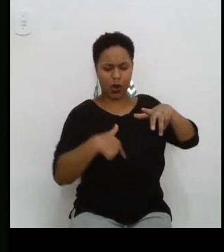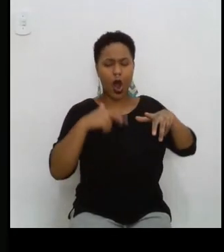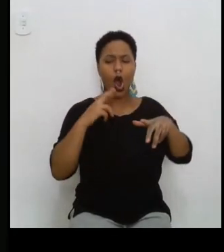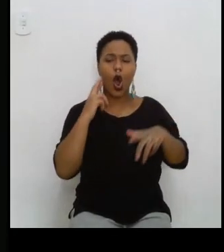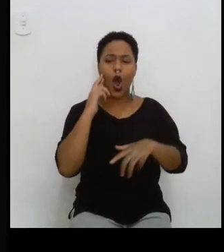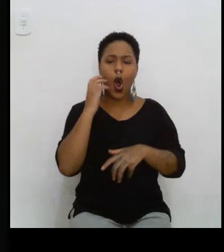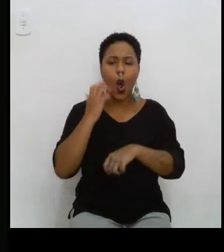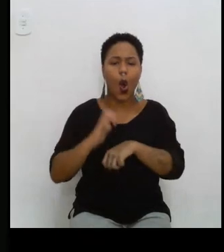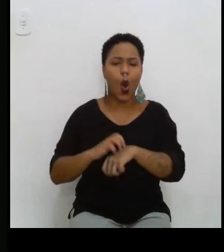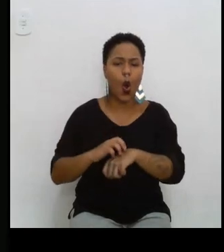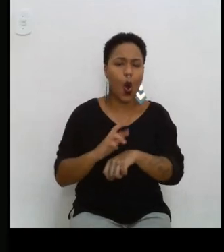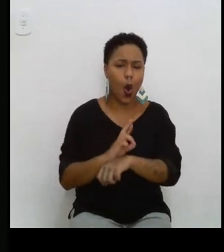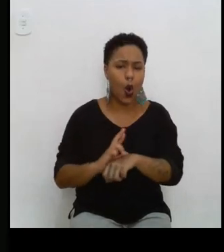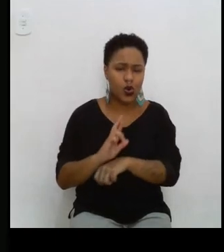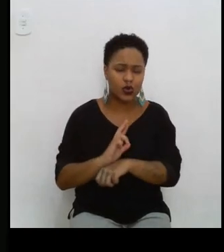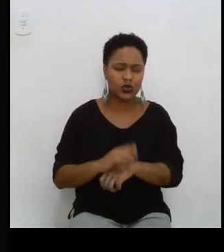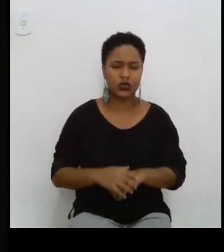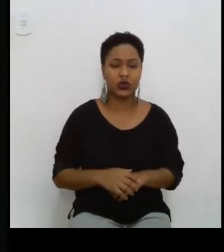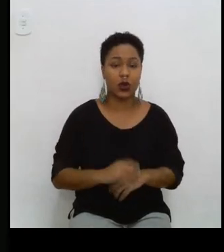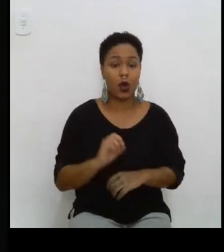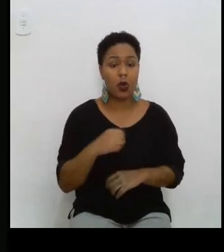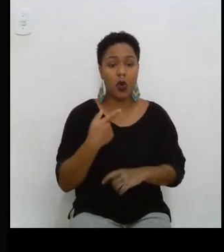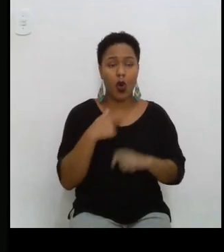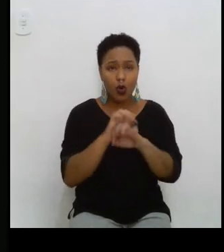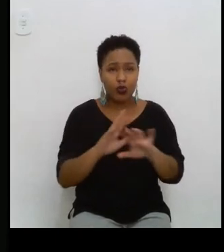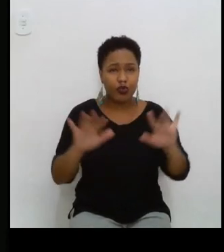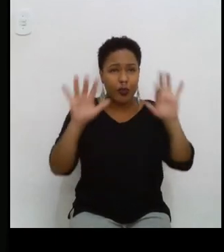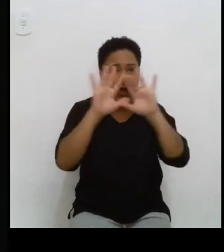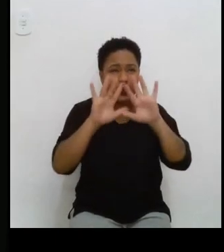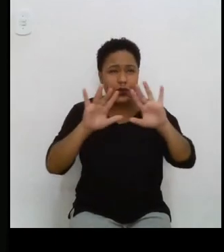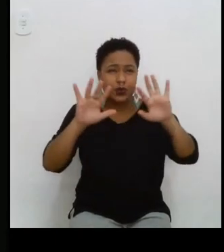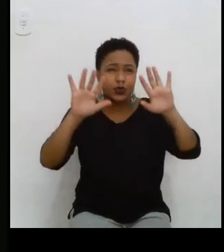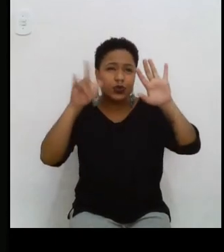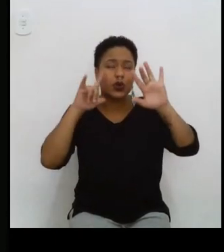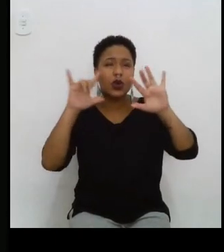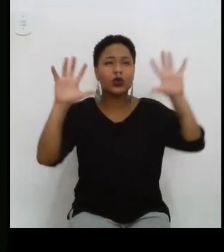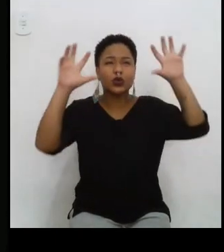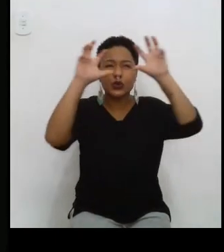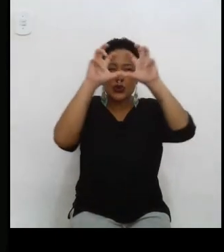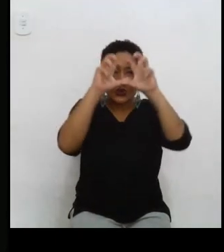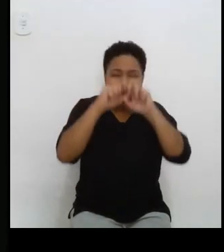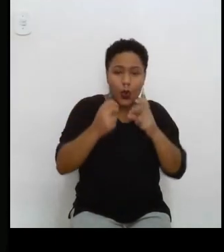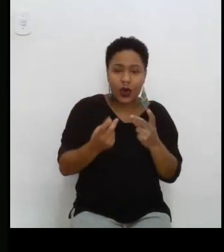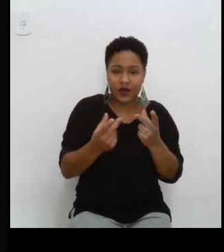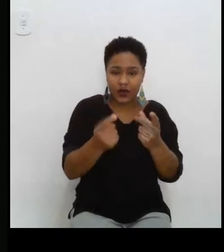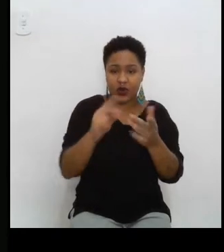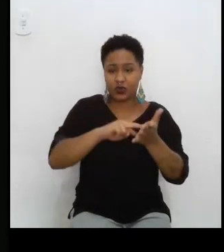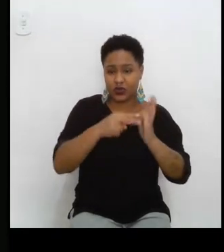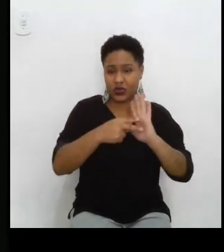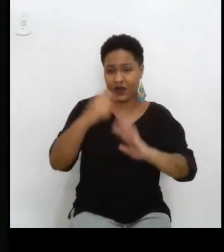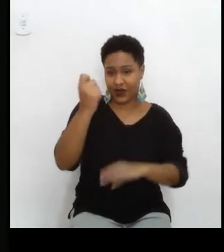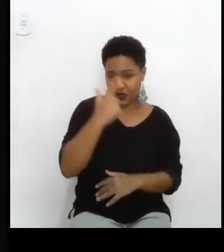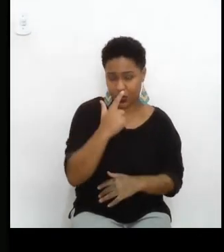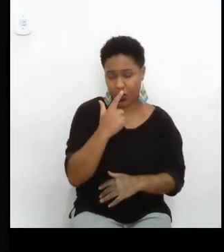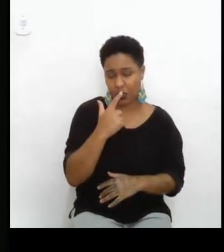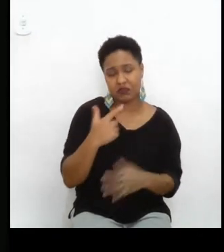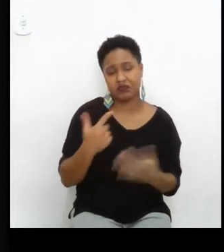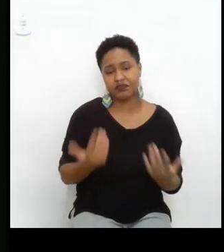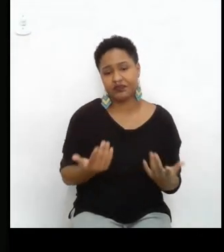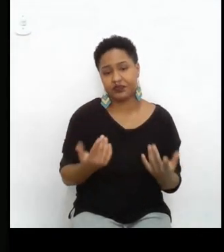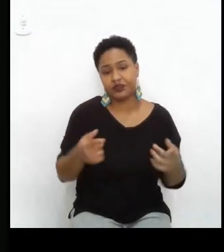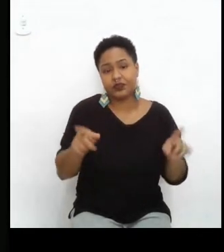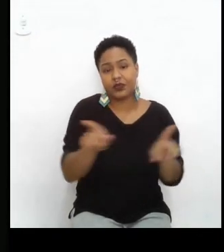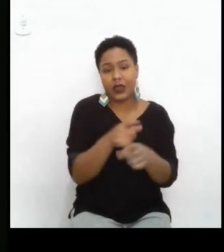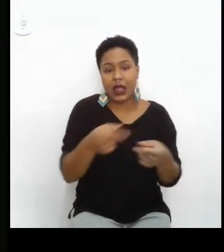nessas fumaças gasosas obscuro infinito é o sol e a música continua emanando de